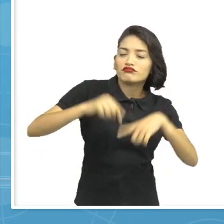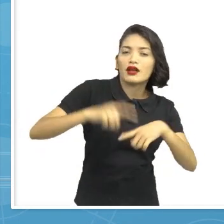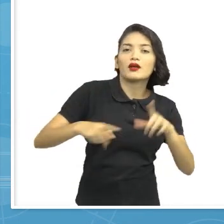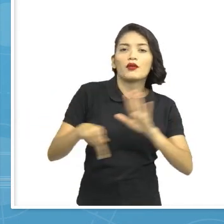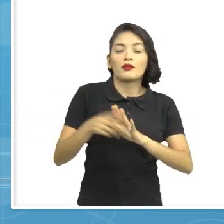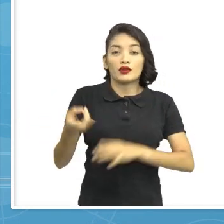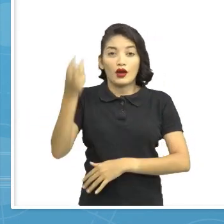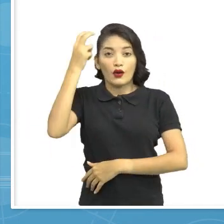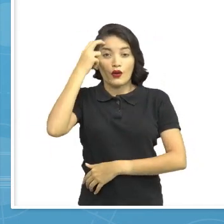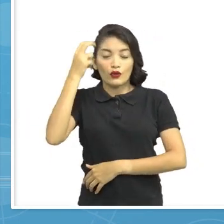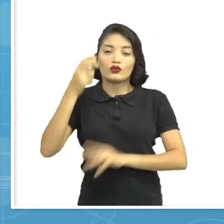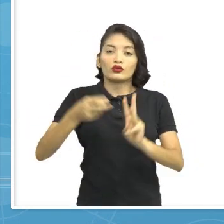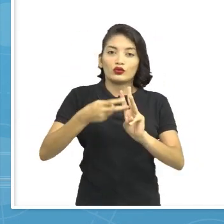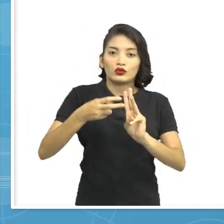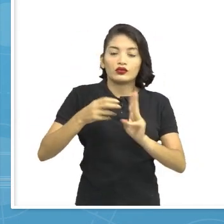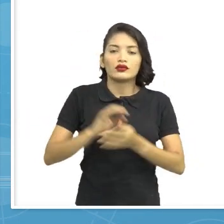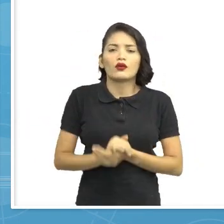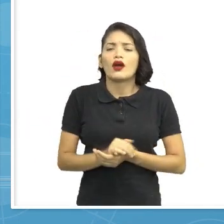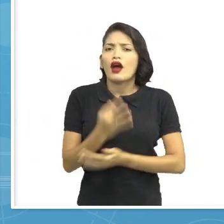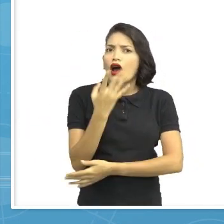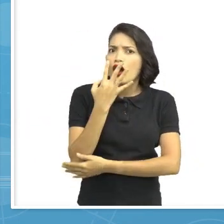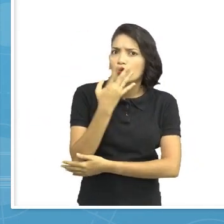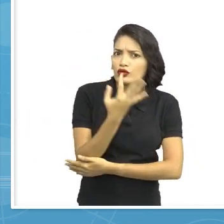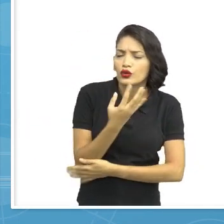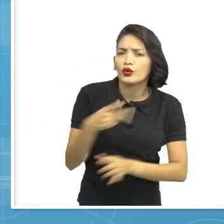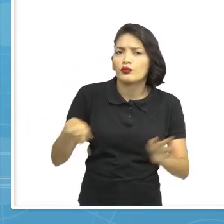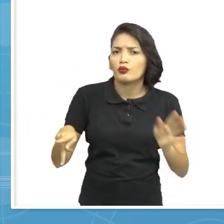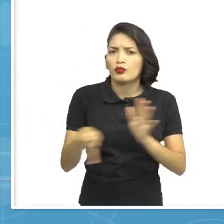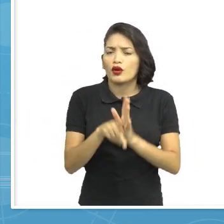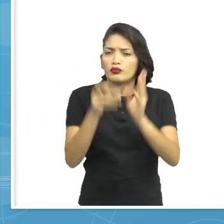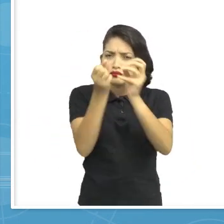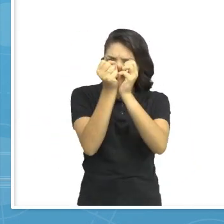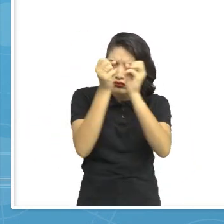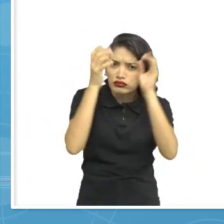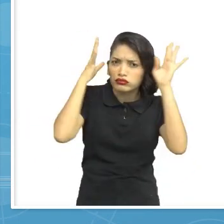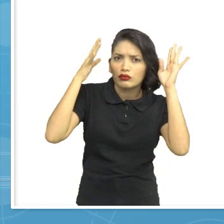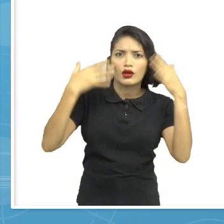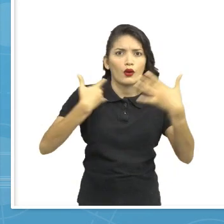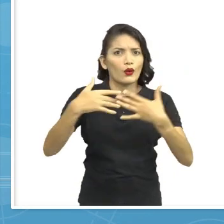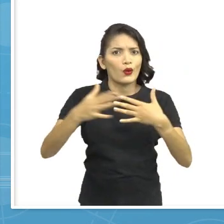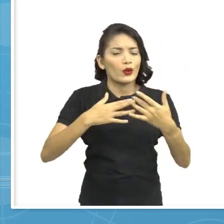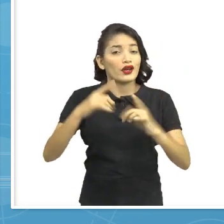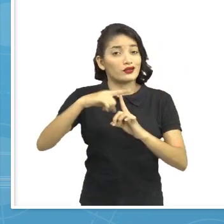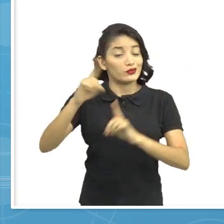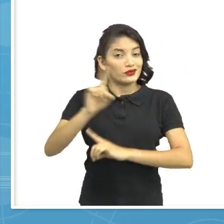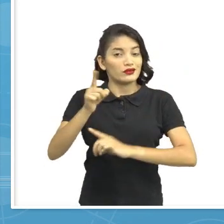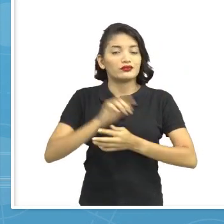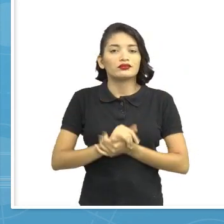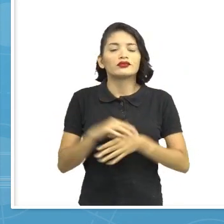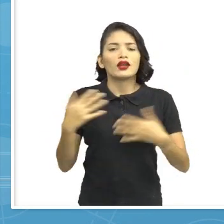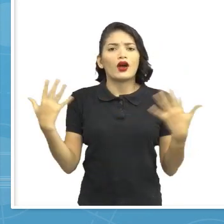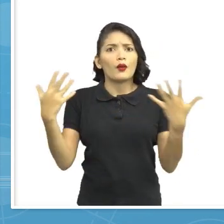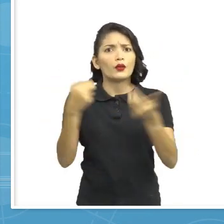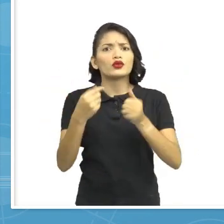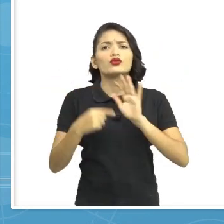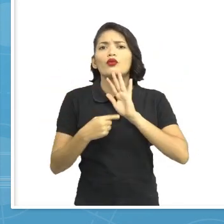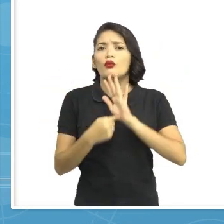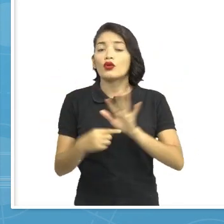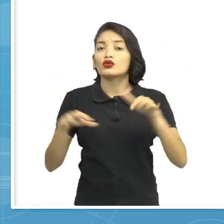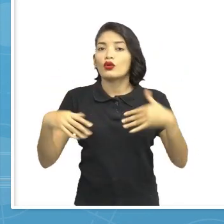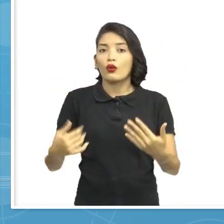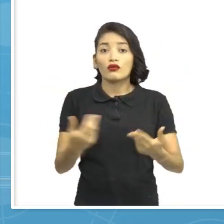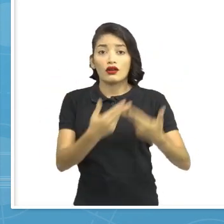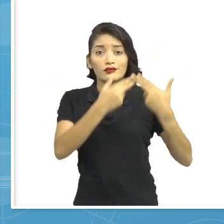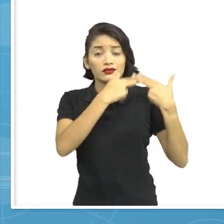indígena. A disposição e as cores das penas do cocar, elas não são aleatórias. Além de bonita, ele indica, né, a posição